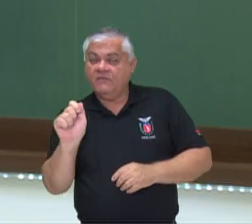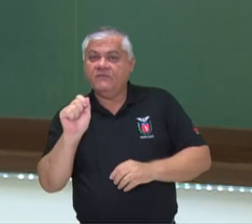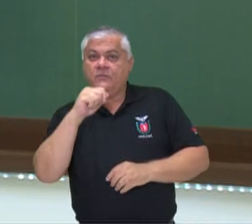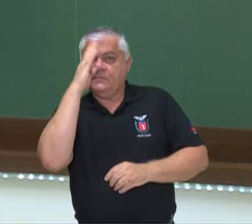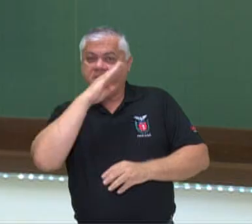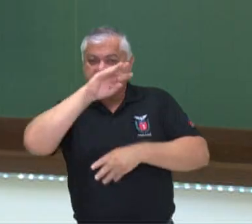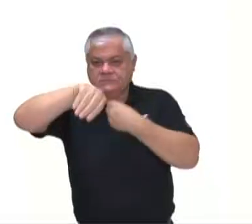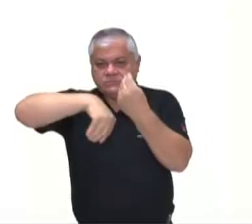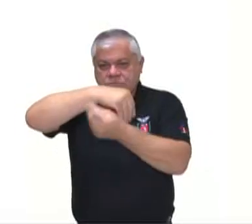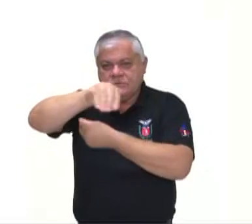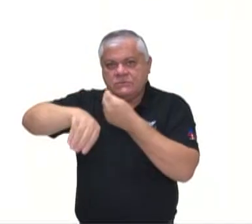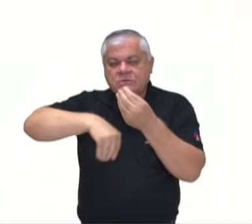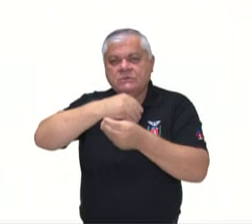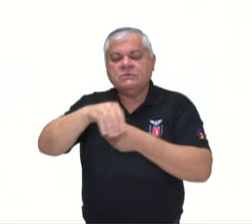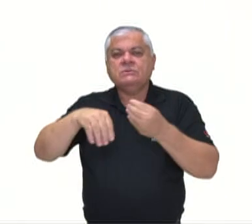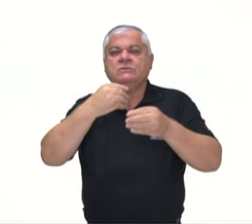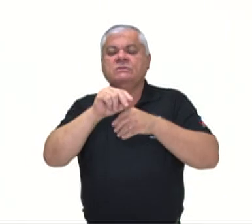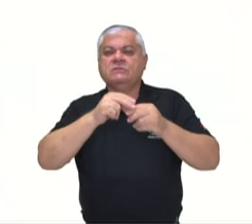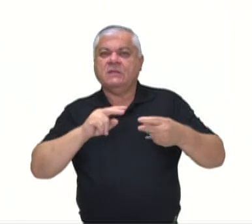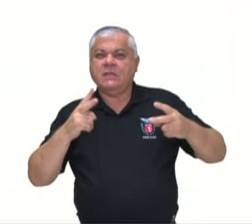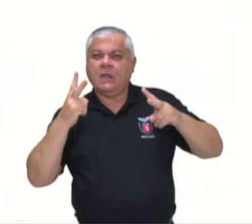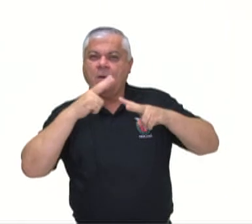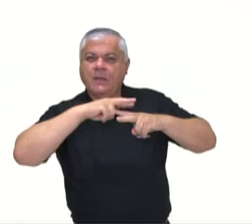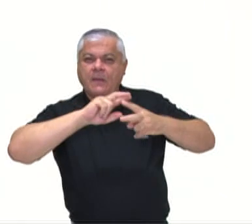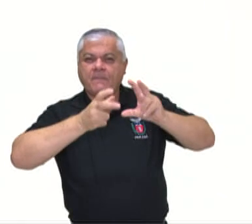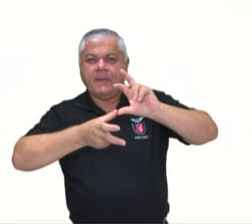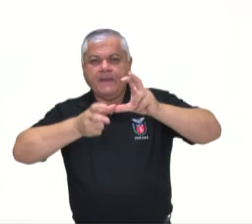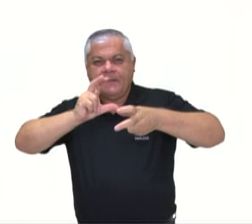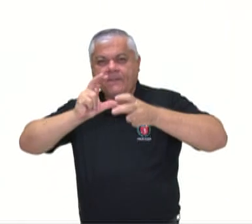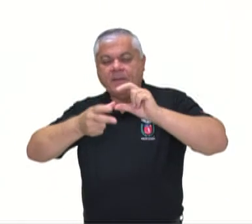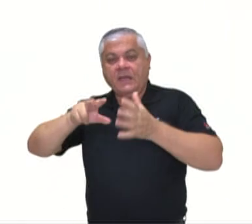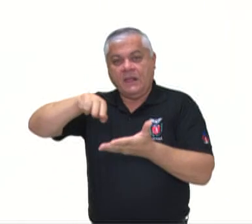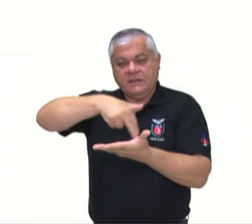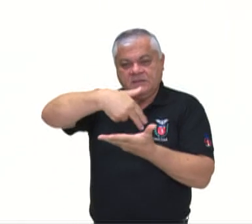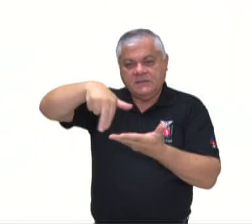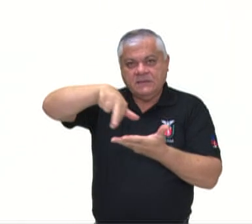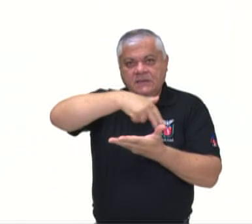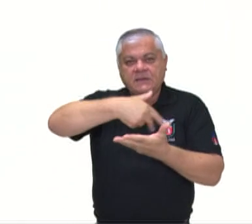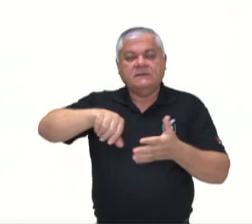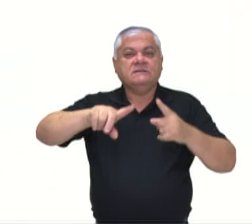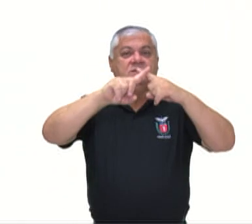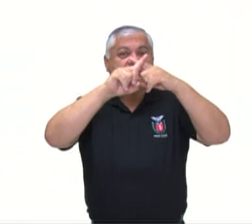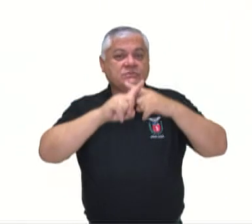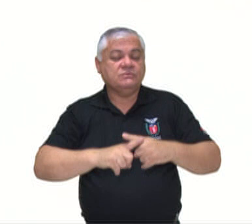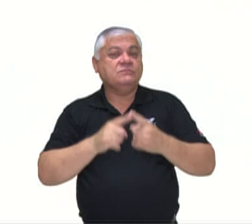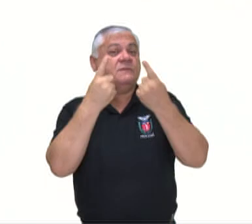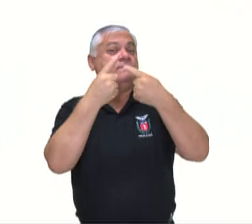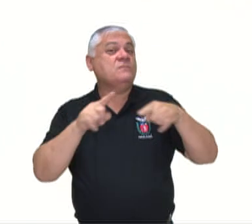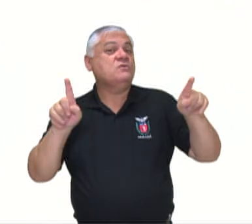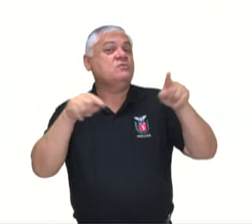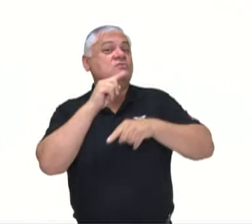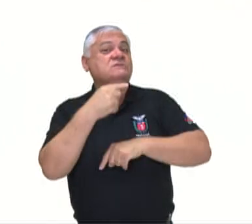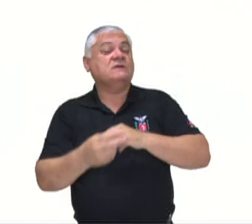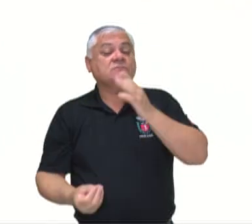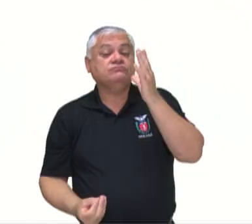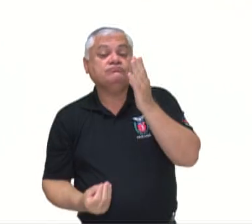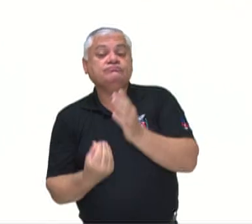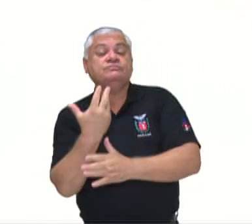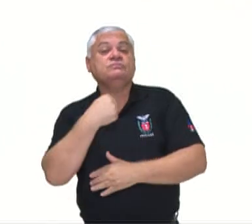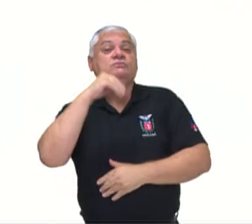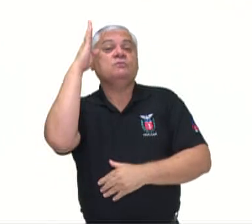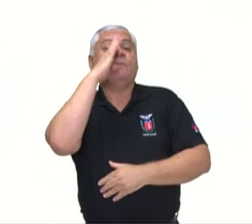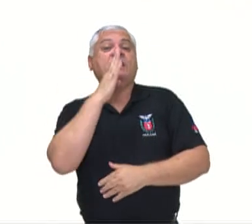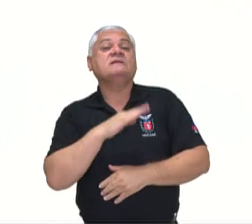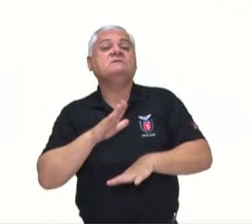a luta, a dança, o jogo, a cultura popular e a música. Genuinamente brasileira, foi desenvolvida no Brasil